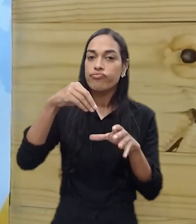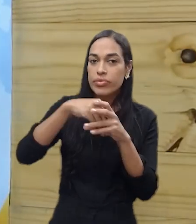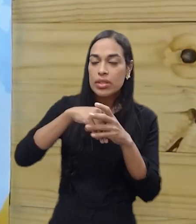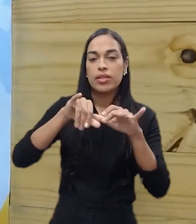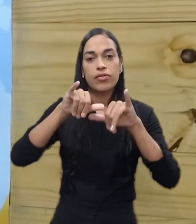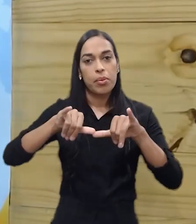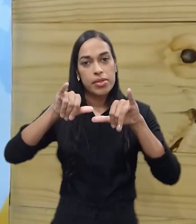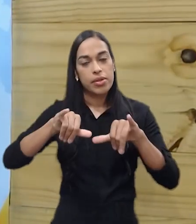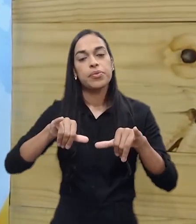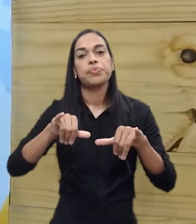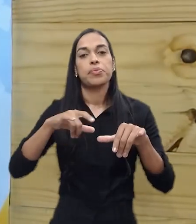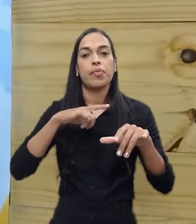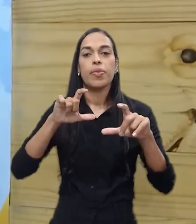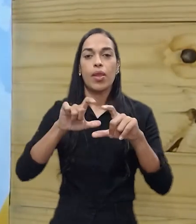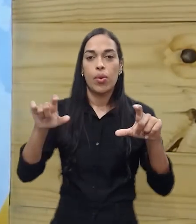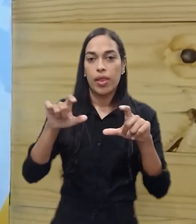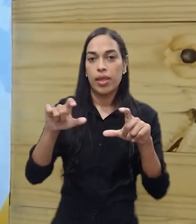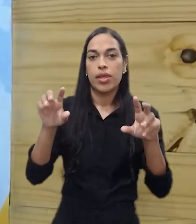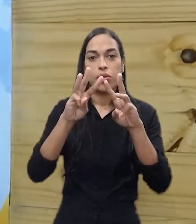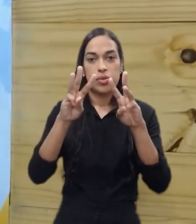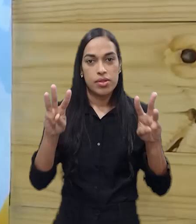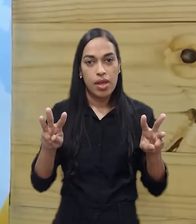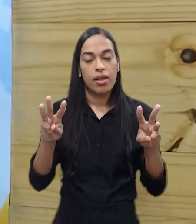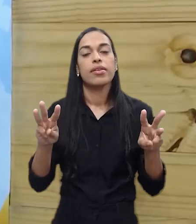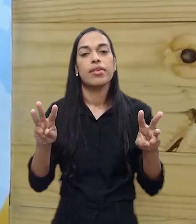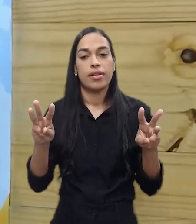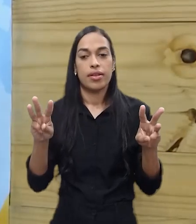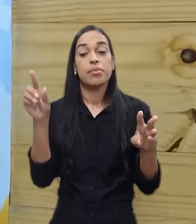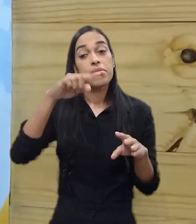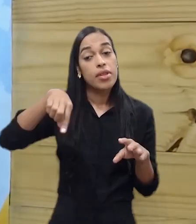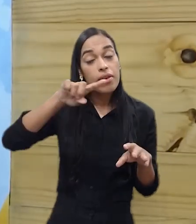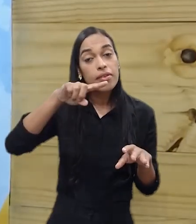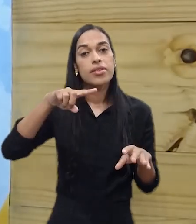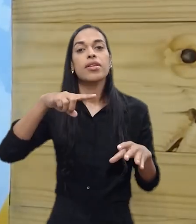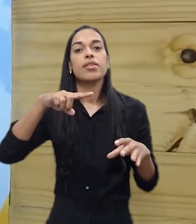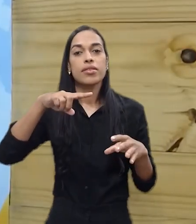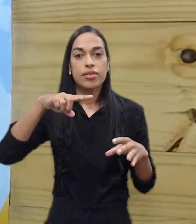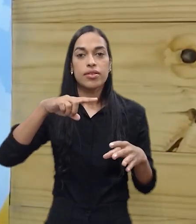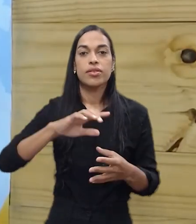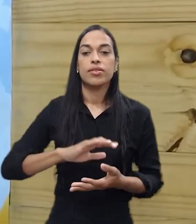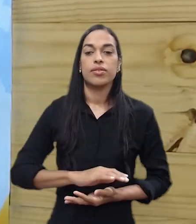coloquei um link de um site da Local Web para vocês